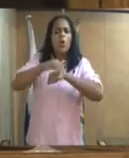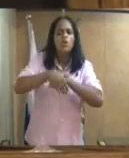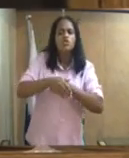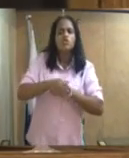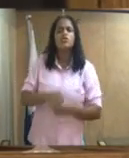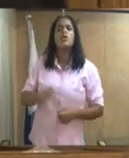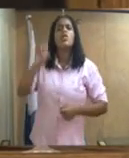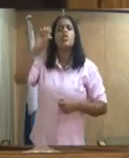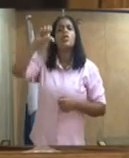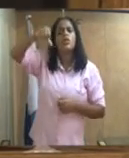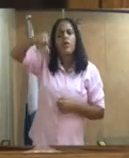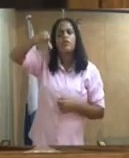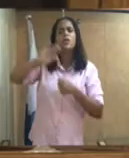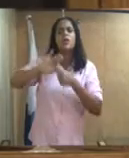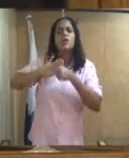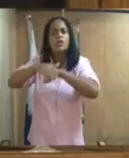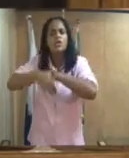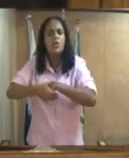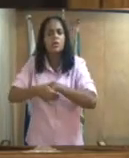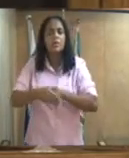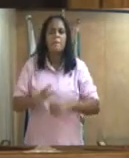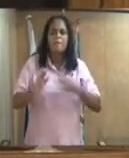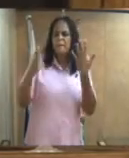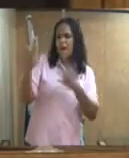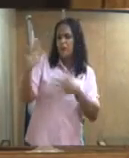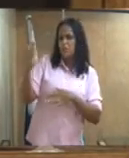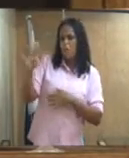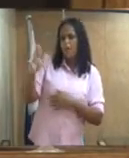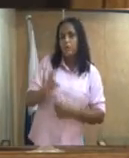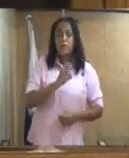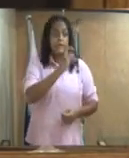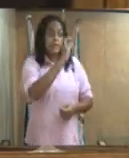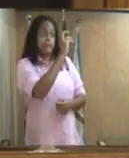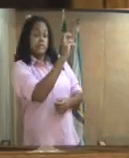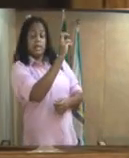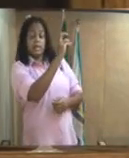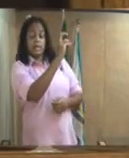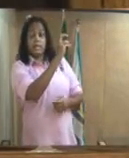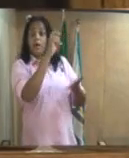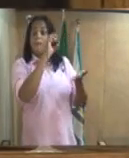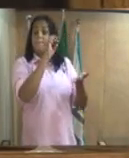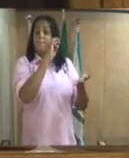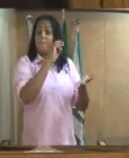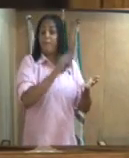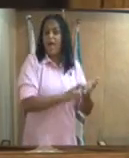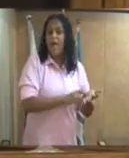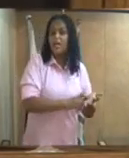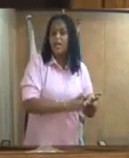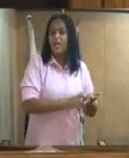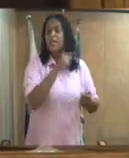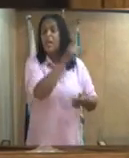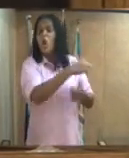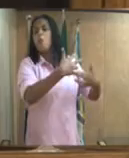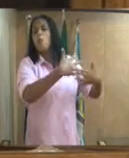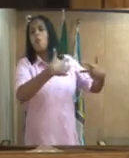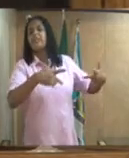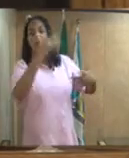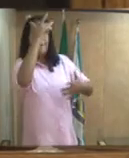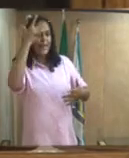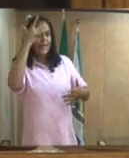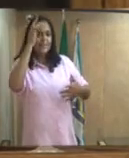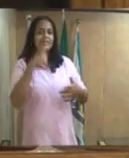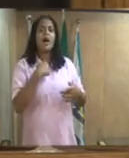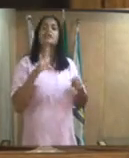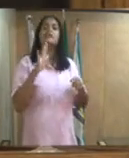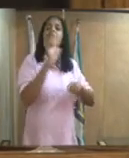noite, que às 5h30 da manhã, realmente, tem um montão de puxa-saco lá, que quando o